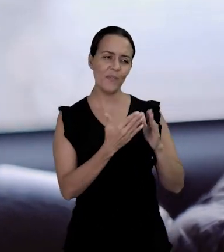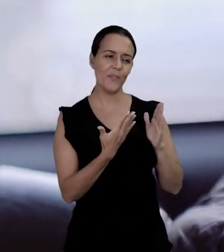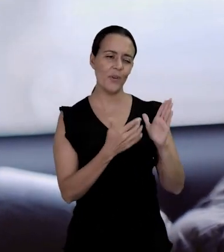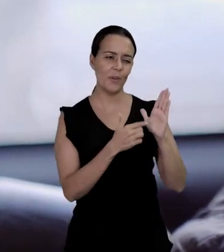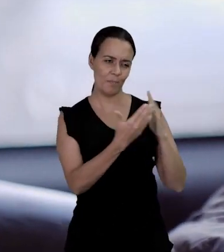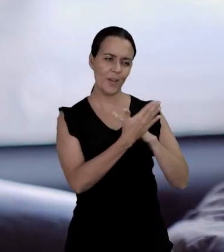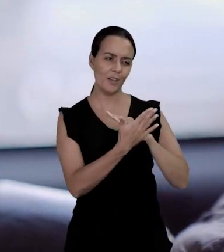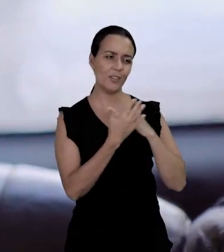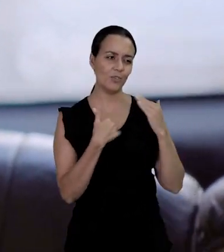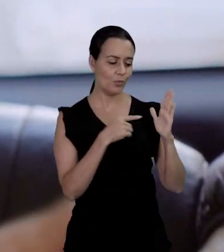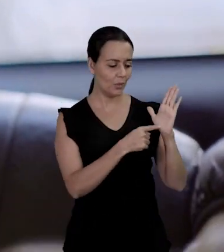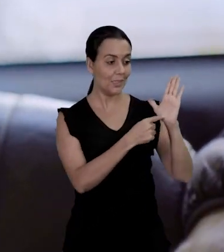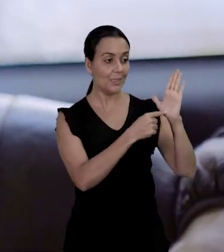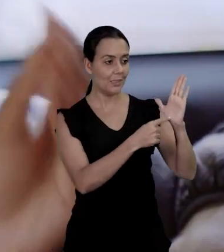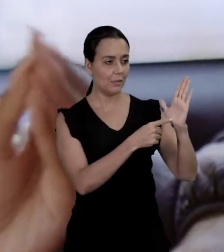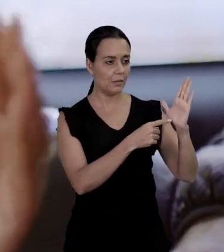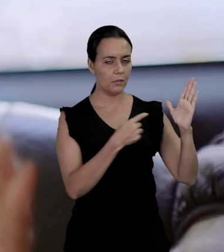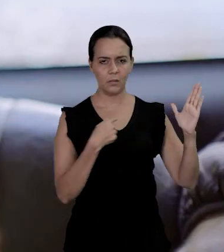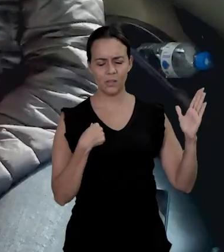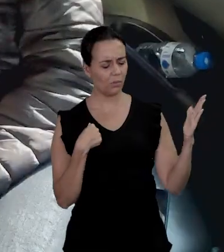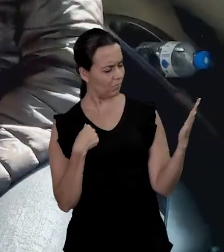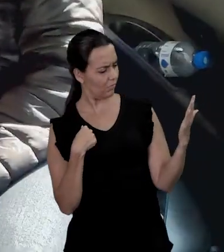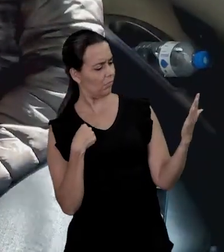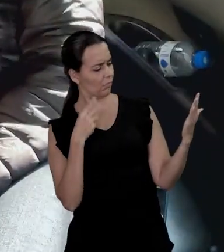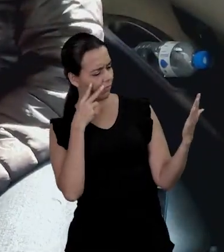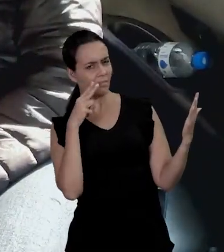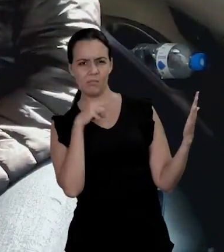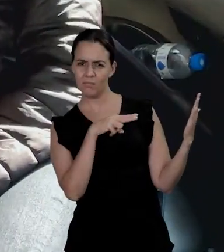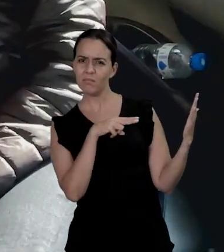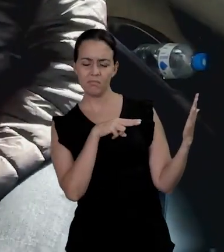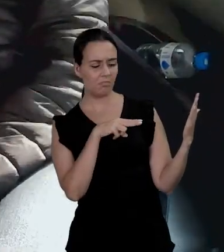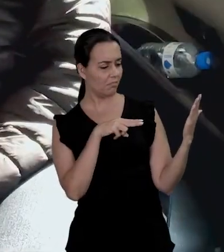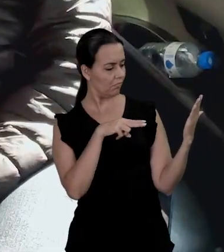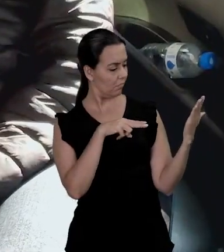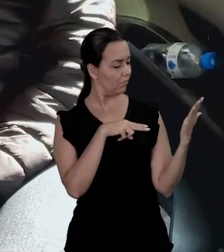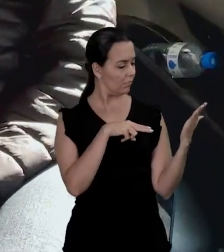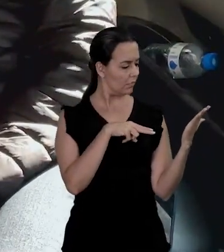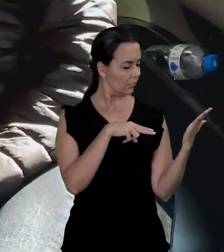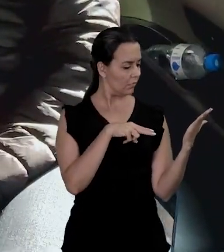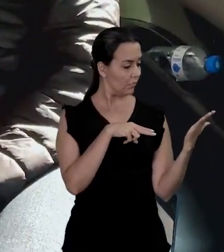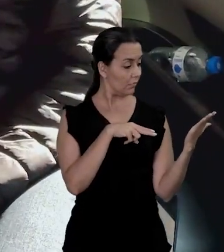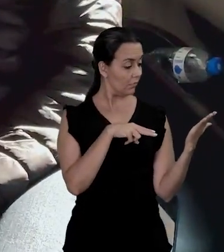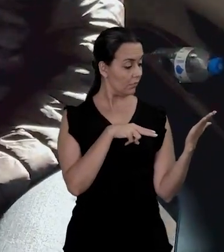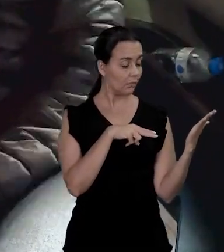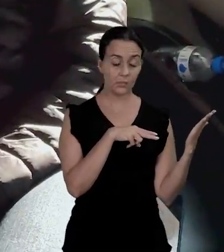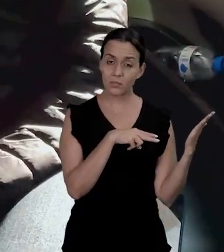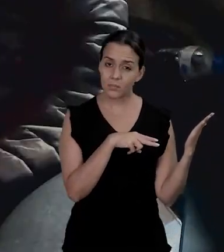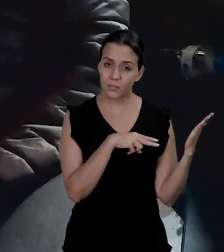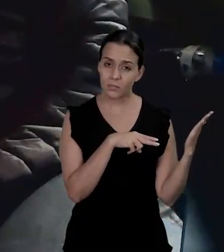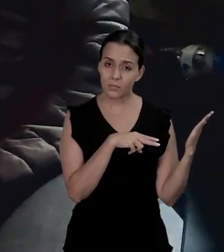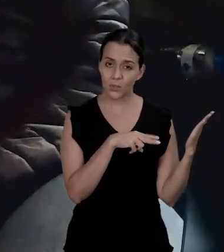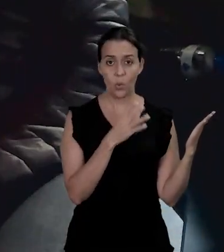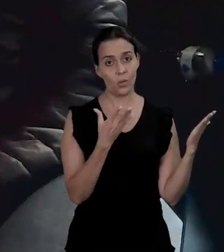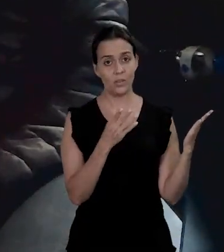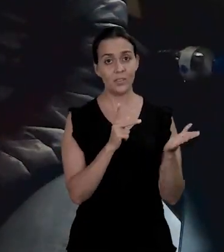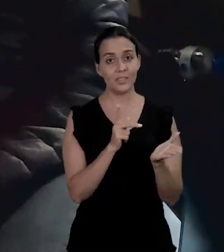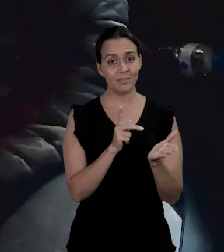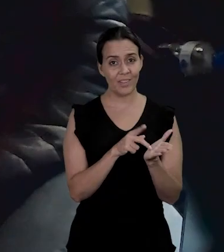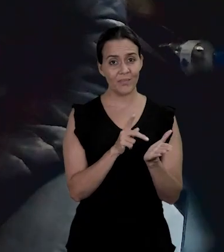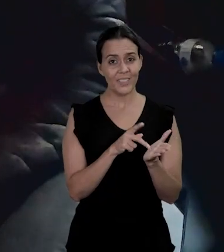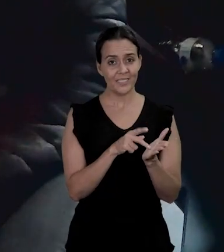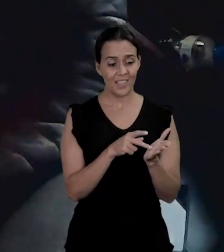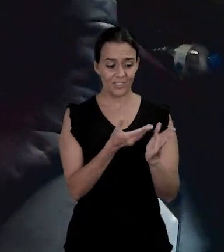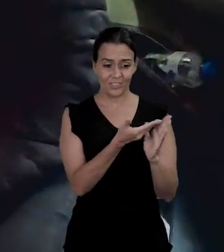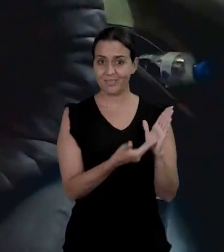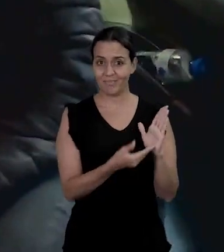tal. E aí eu olho e falo assim: olha, na verdade, talvez não tenha nada a ver com isso, tá? Nada a ver com você. E, gente, olha que injusto. As pessoas, elas